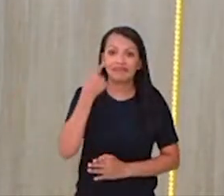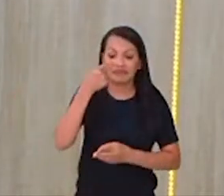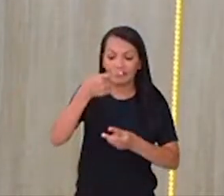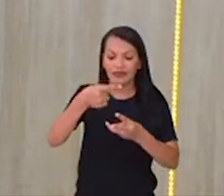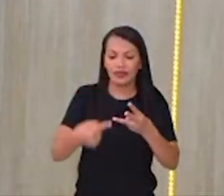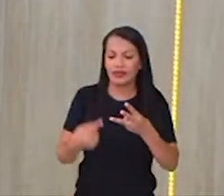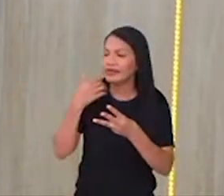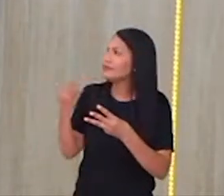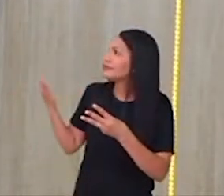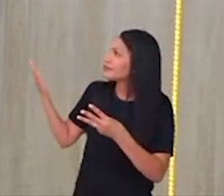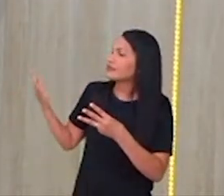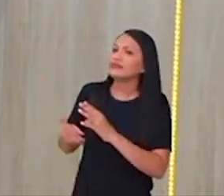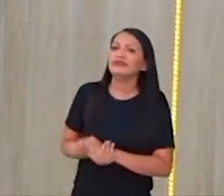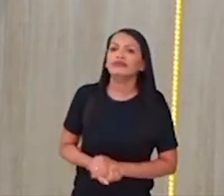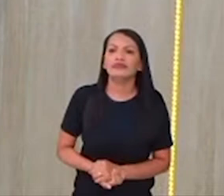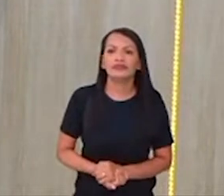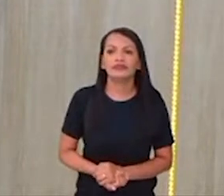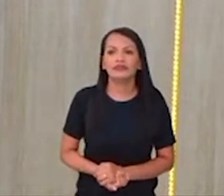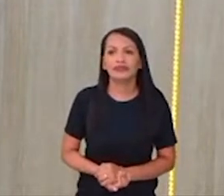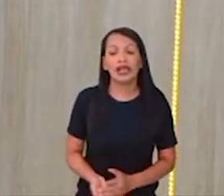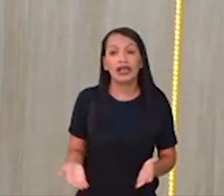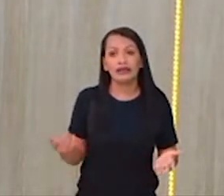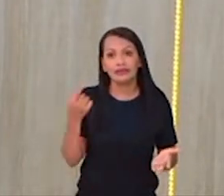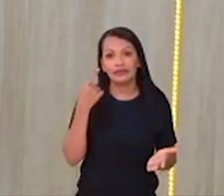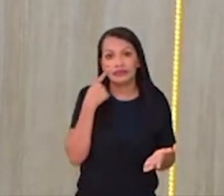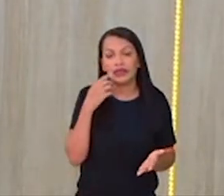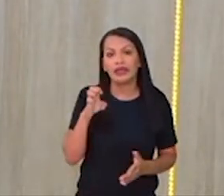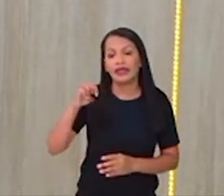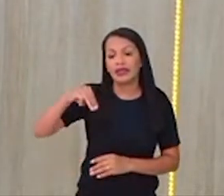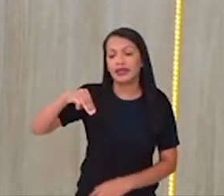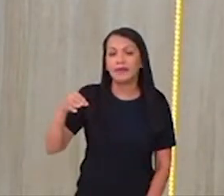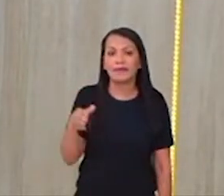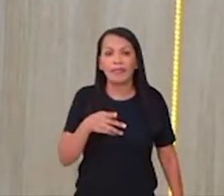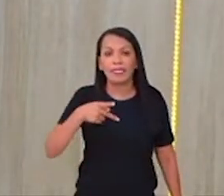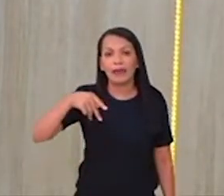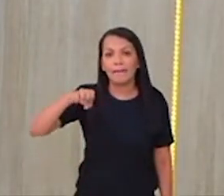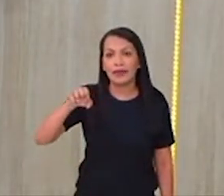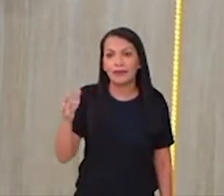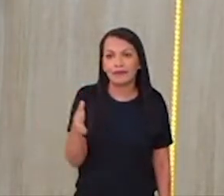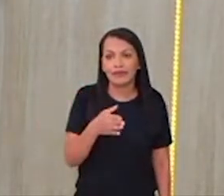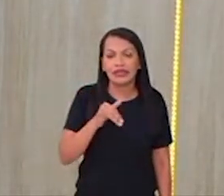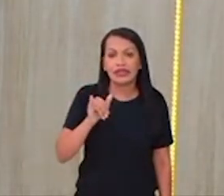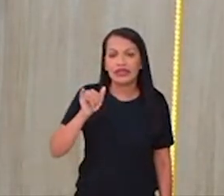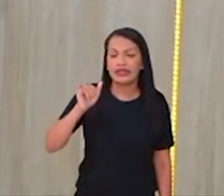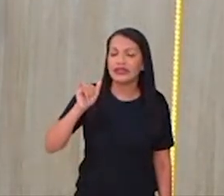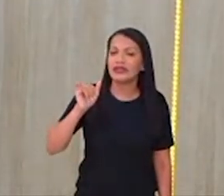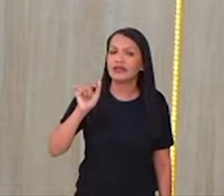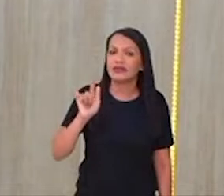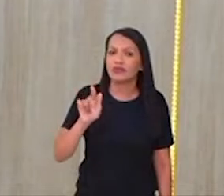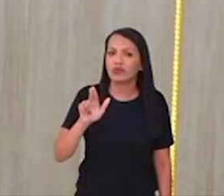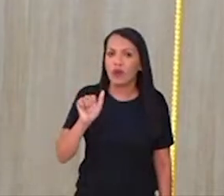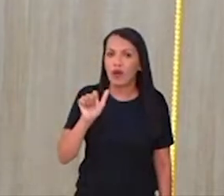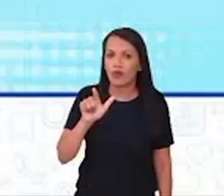as competidoras. Agora, as competidoras... Eita, faltou um M aqui, minha gente. Poderiam... A professora comeu o